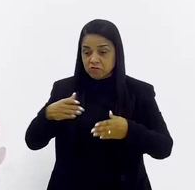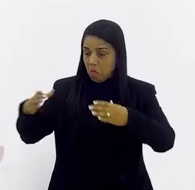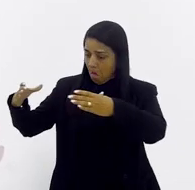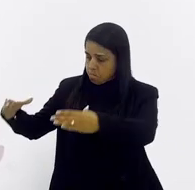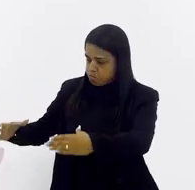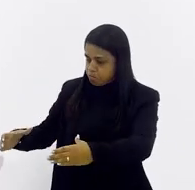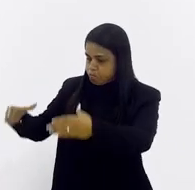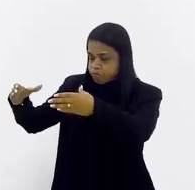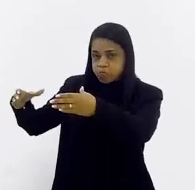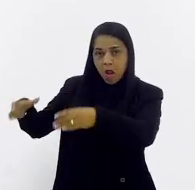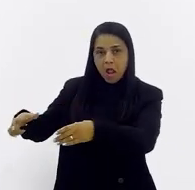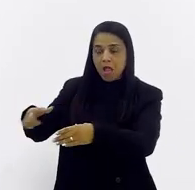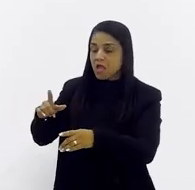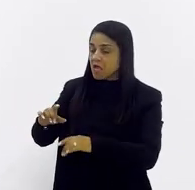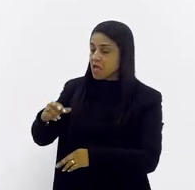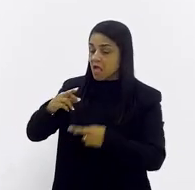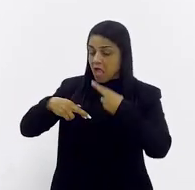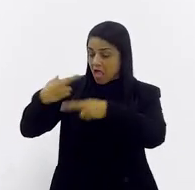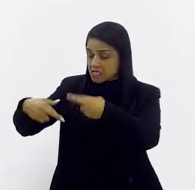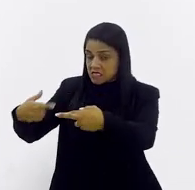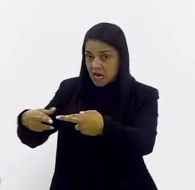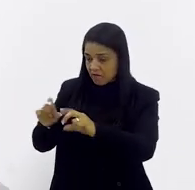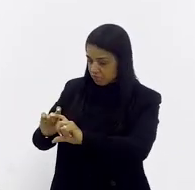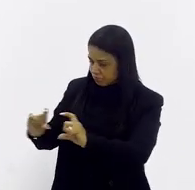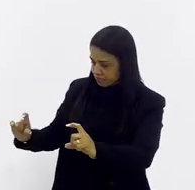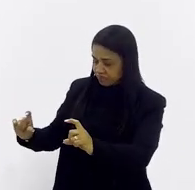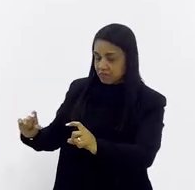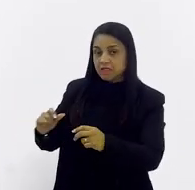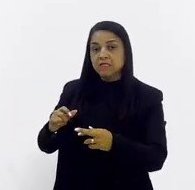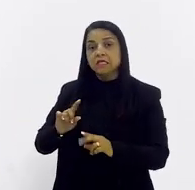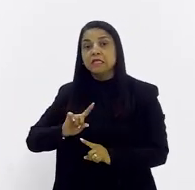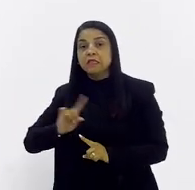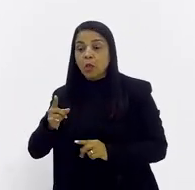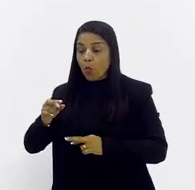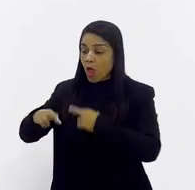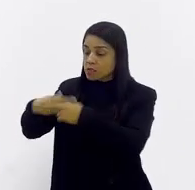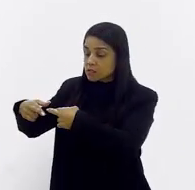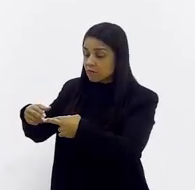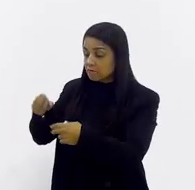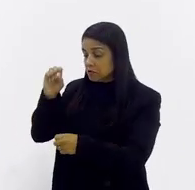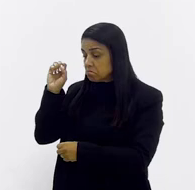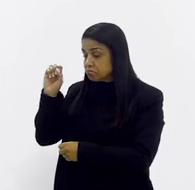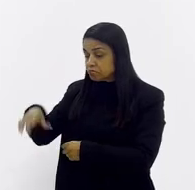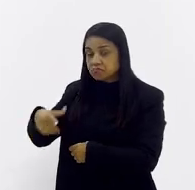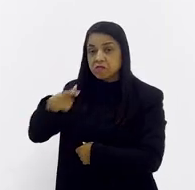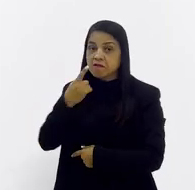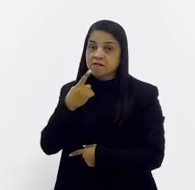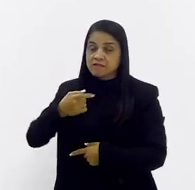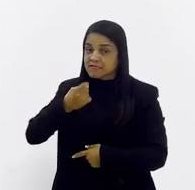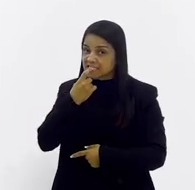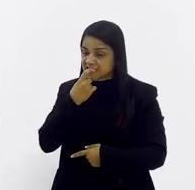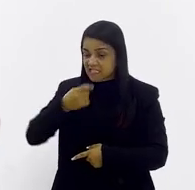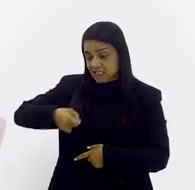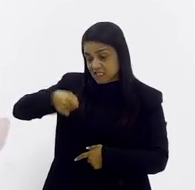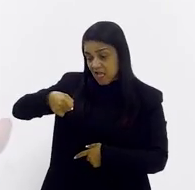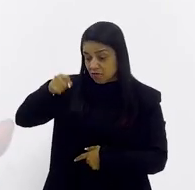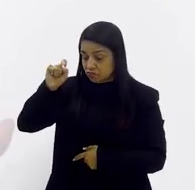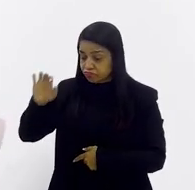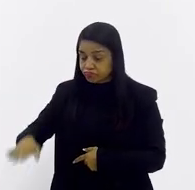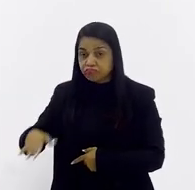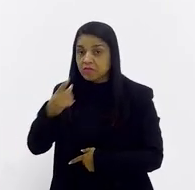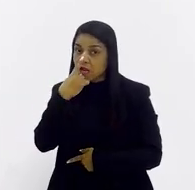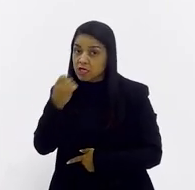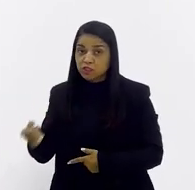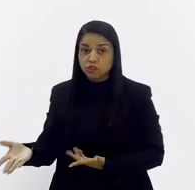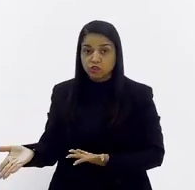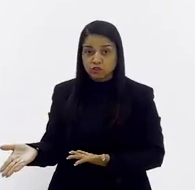não tô a saída escrito reciclável e não reciclável você pá Joga lá você já ajudou